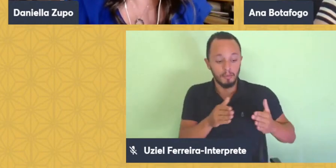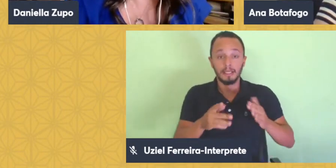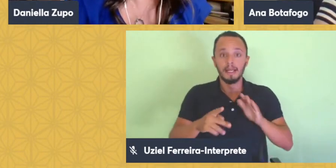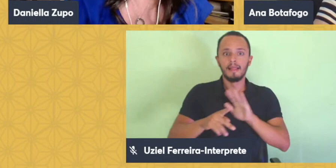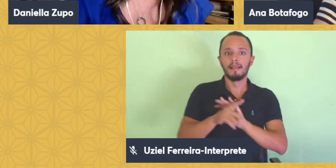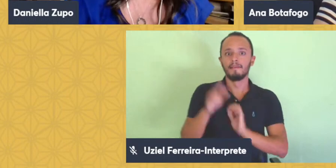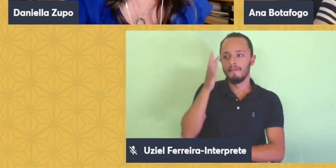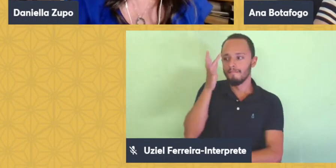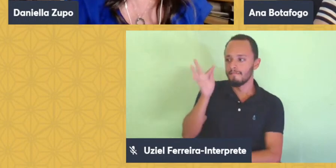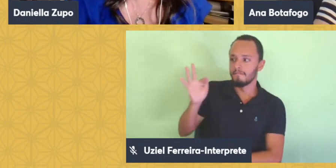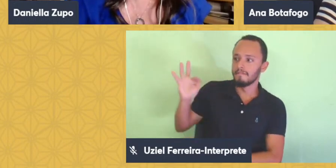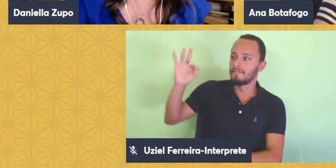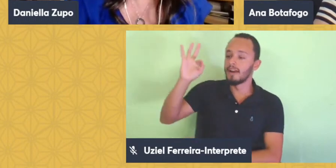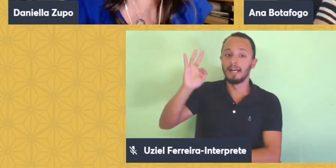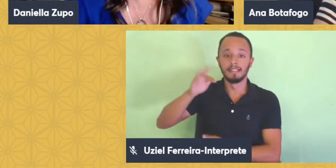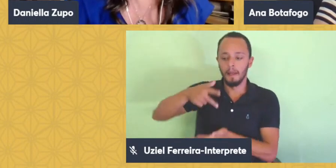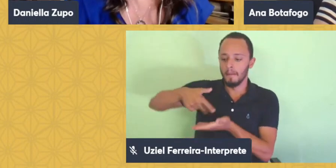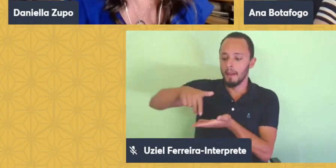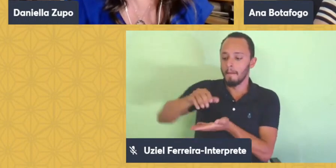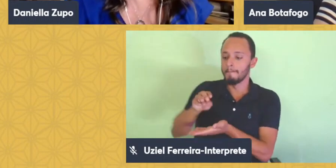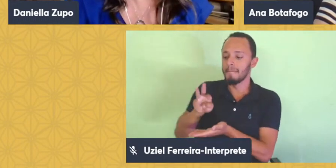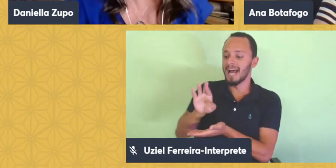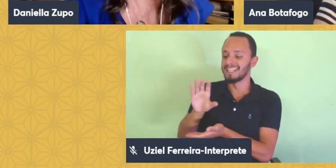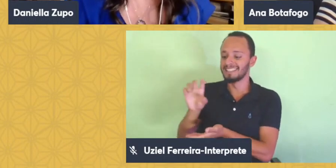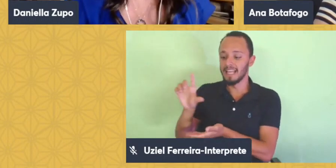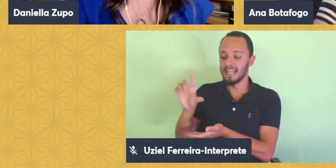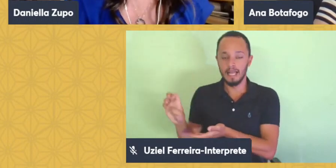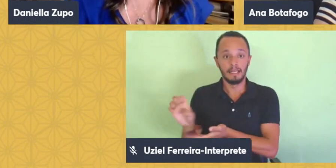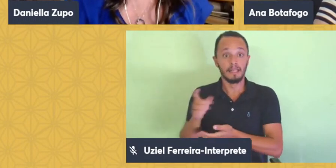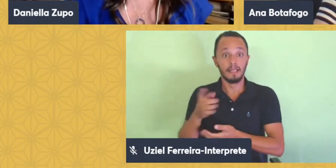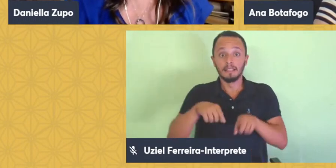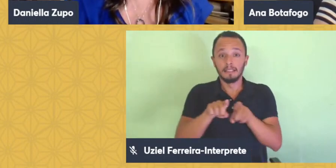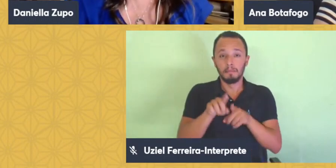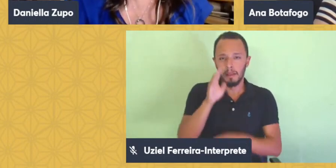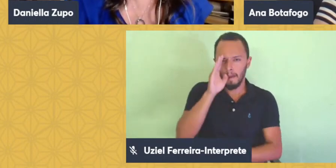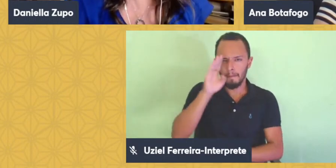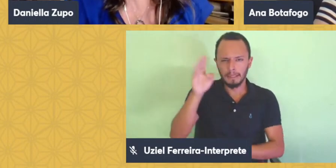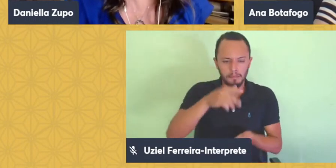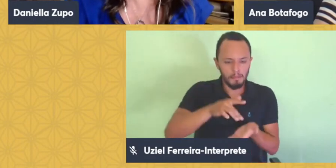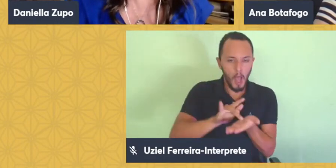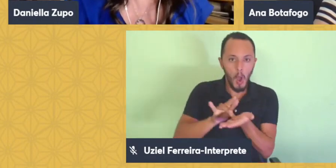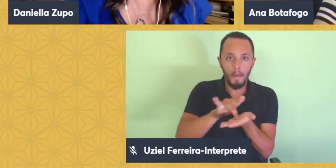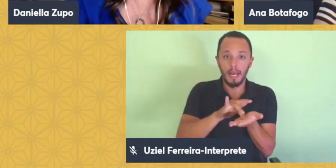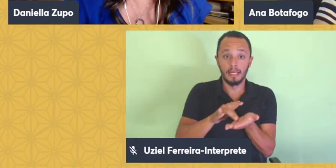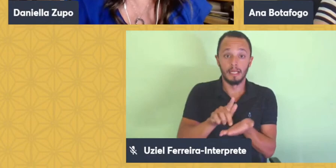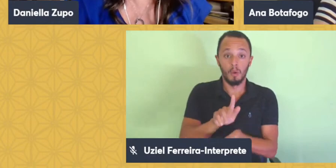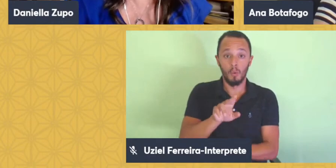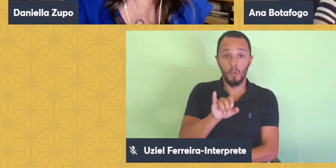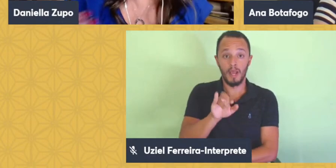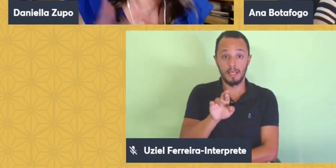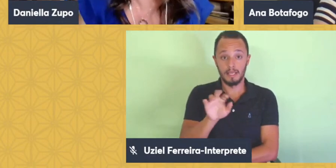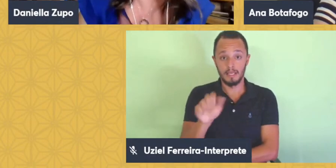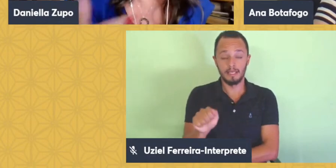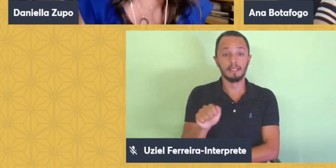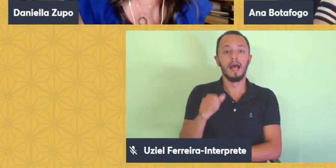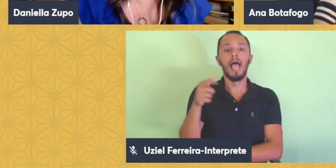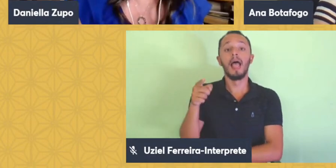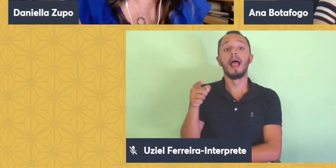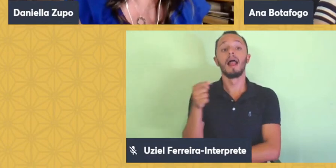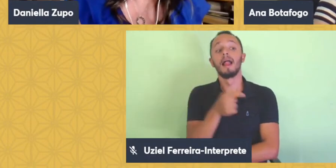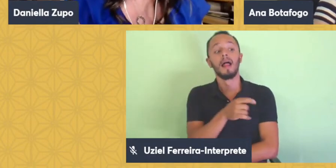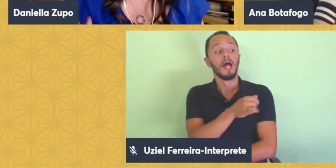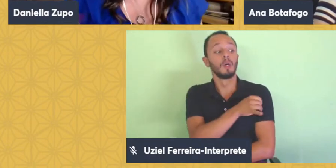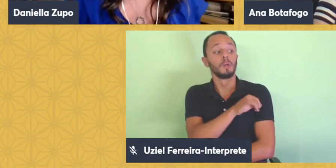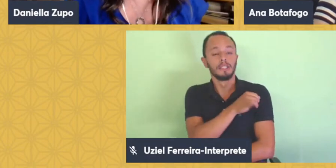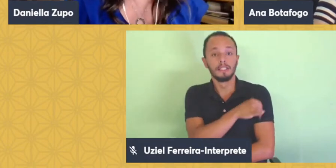de Roland Petit foi bailarina principal do teatro Guaíra e da associação de balé do Rio de Janeiro em 1971 pessoa